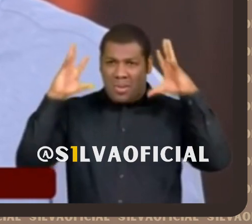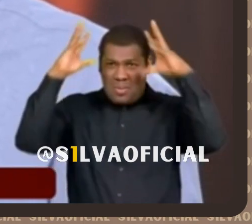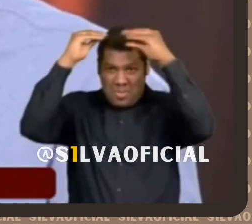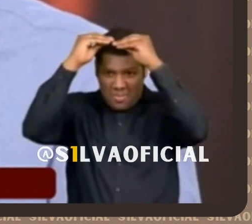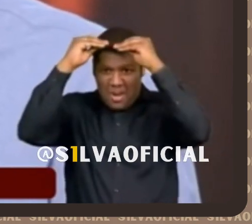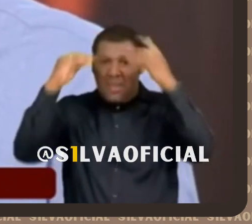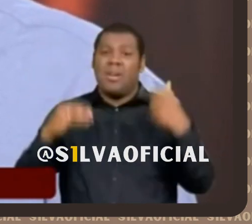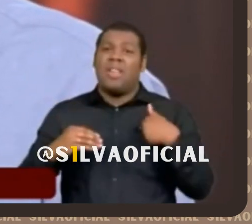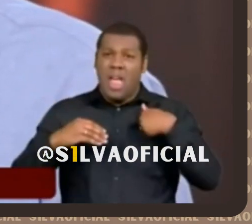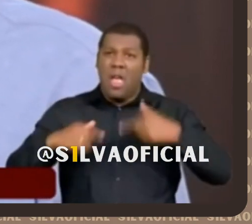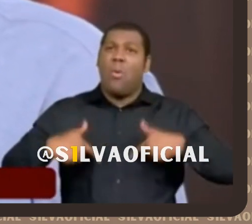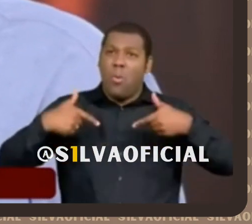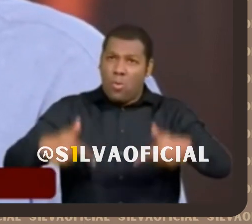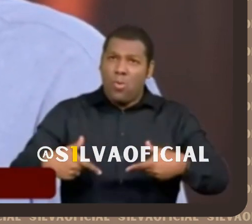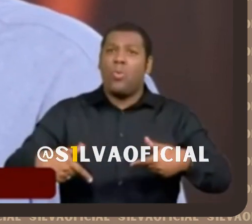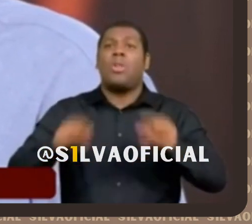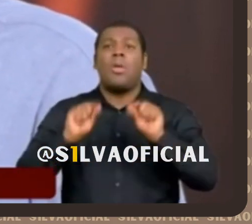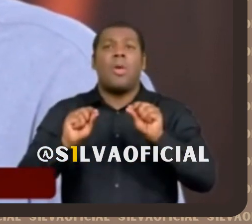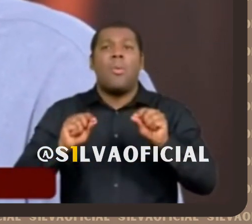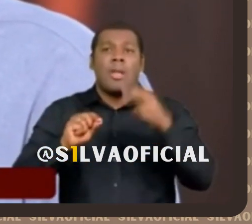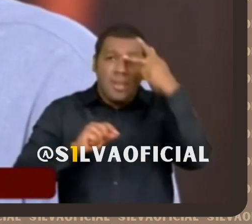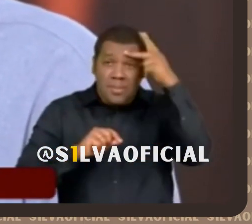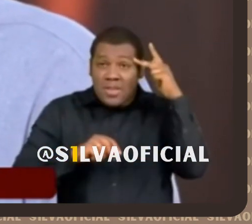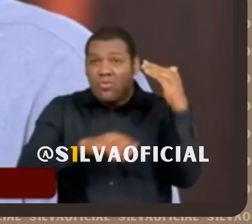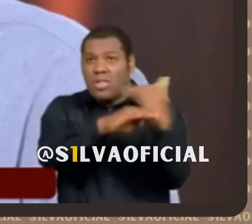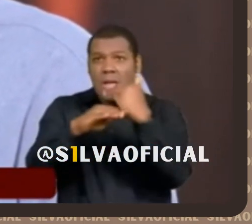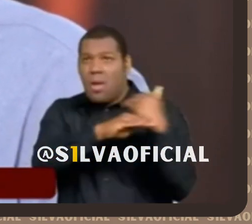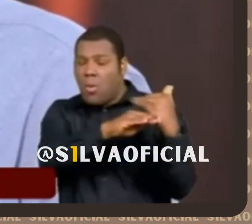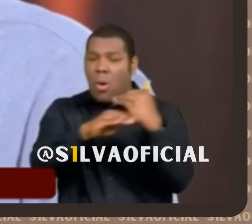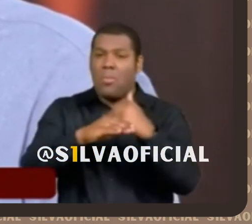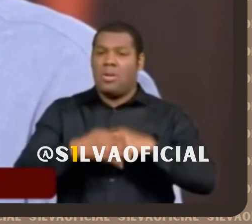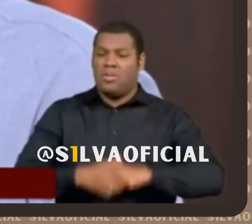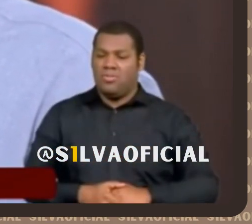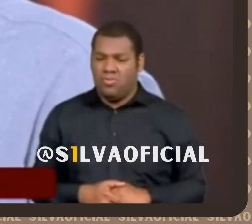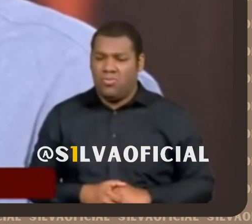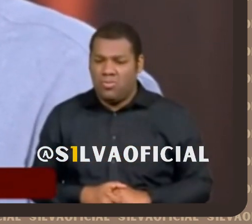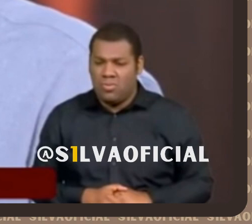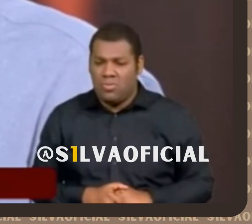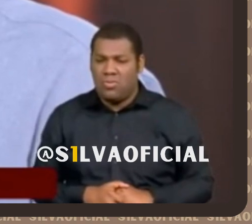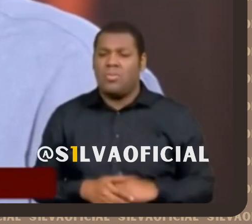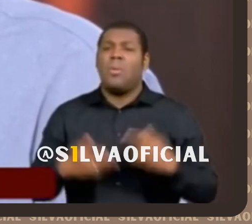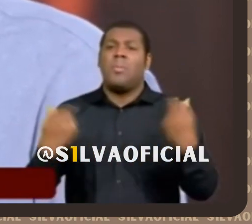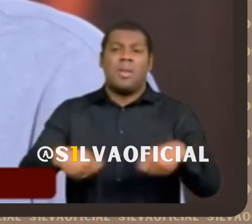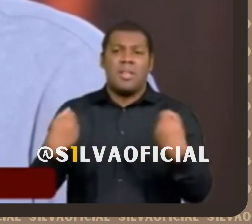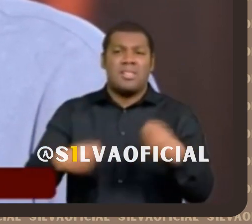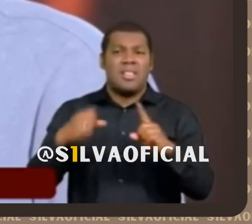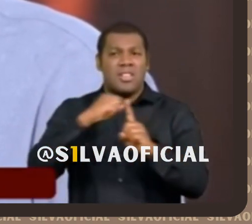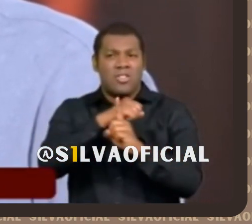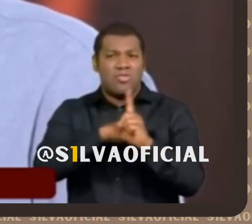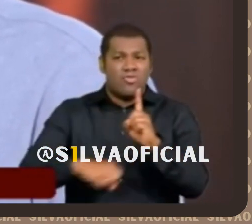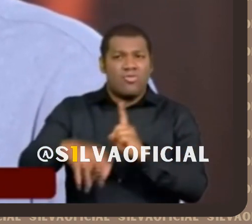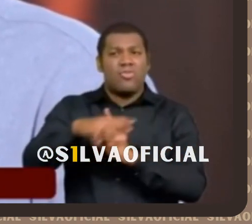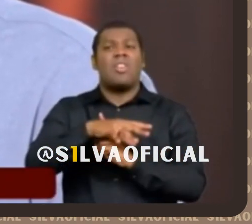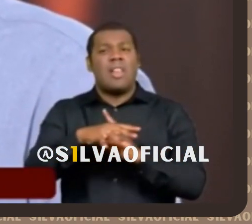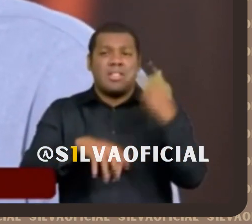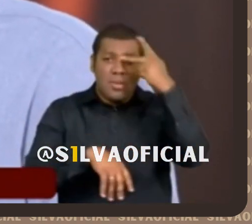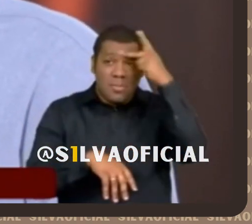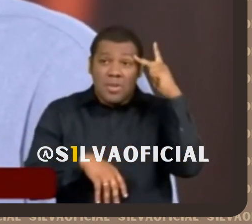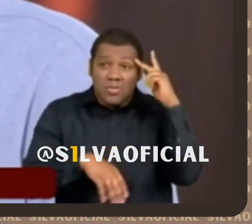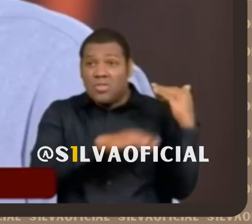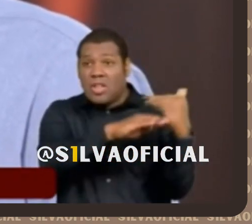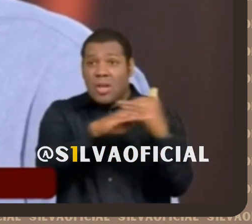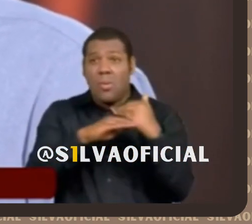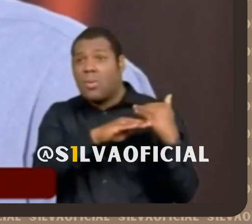gente tenha a capacidade de indignar a sociedade contra a desigualdade. Porque não é uma desigualdade, não